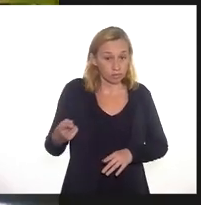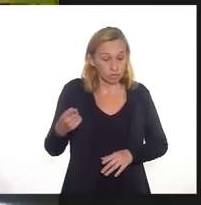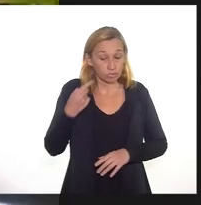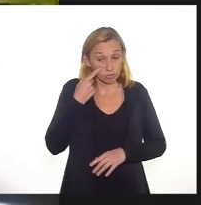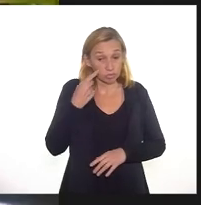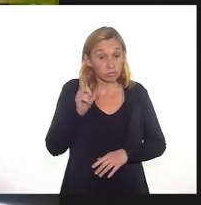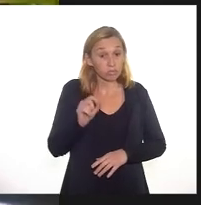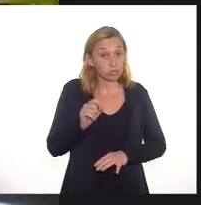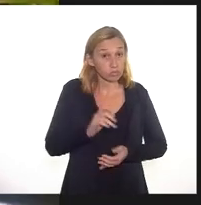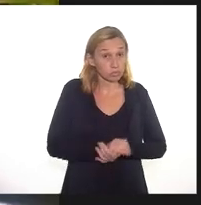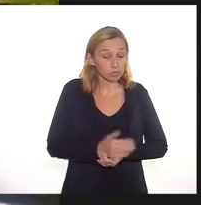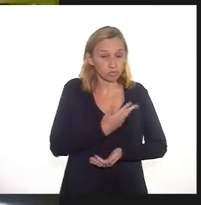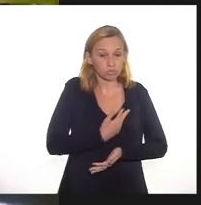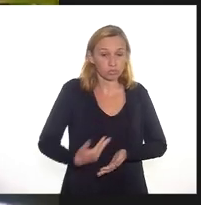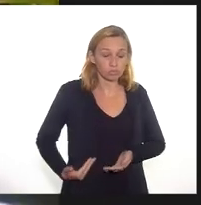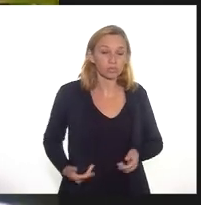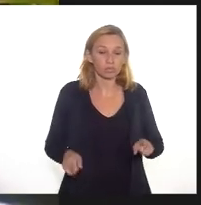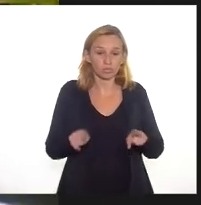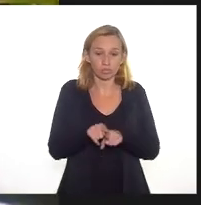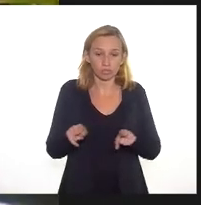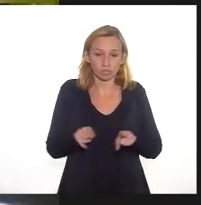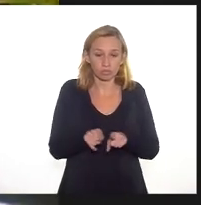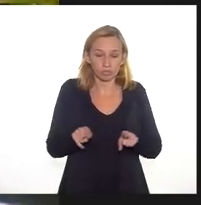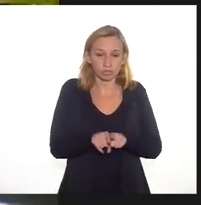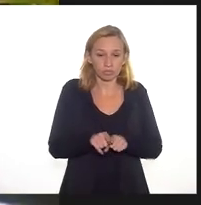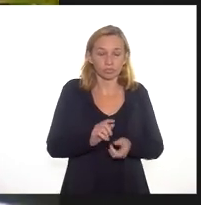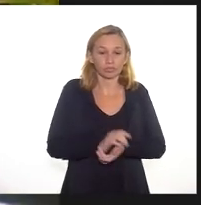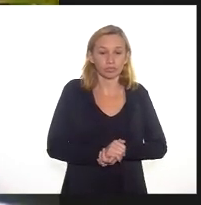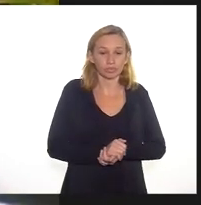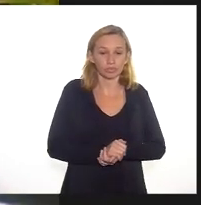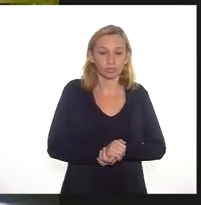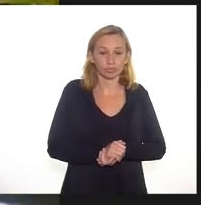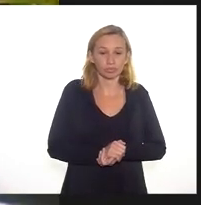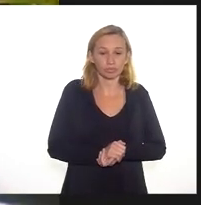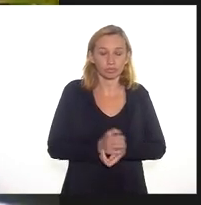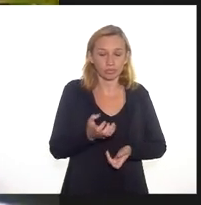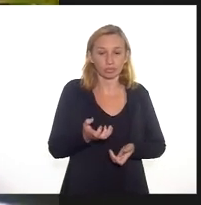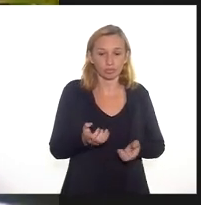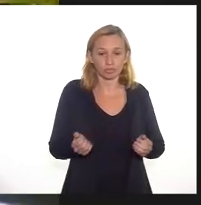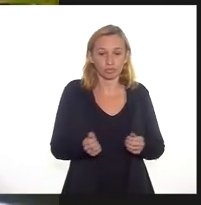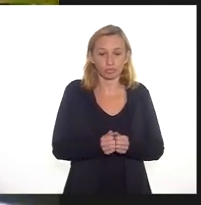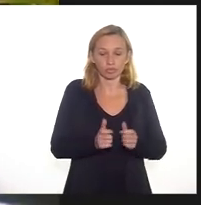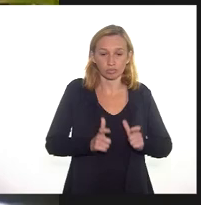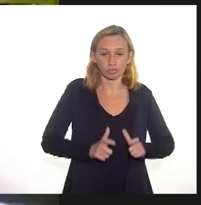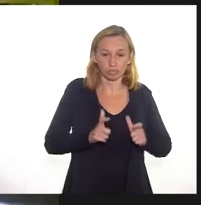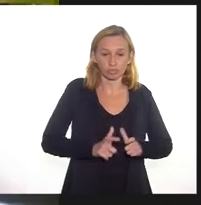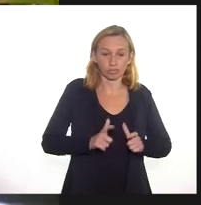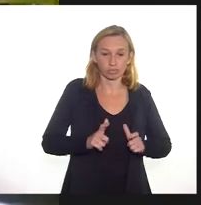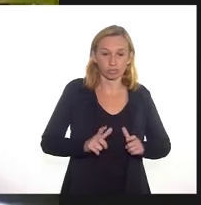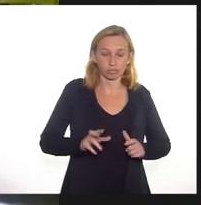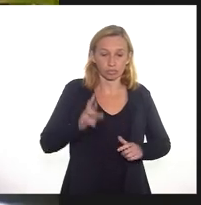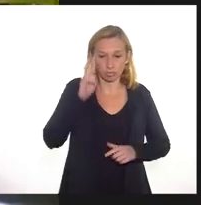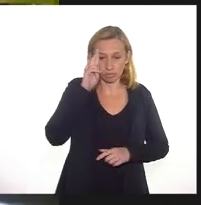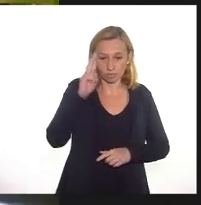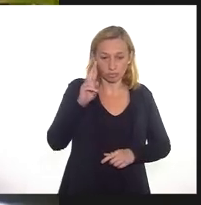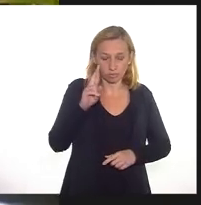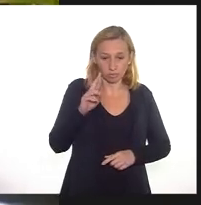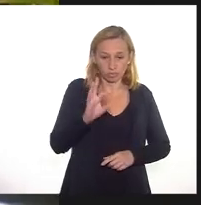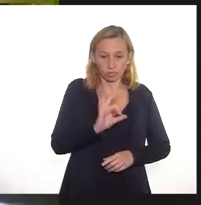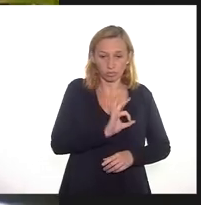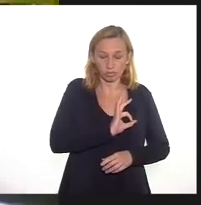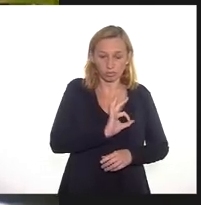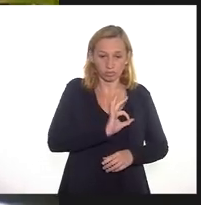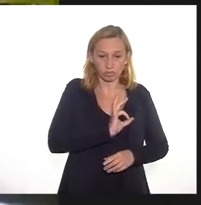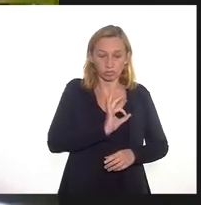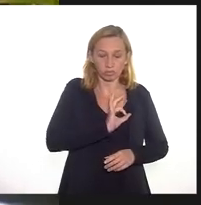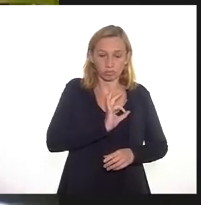vimos que o governador também se colocava nesse lugar como um grande gerente de uma política pública de